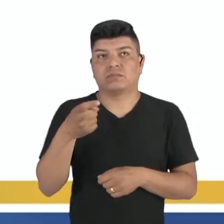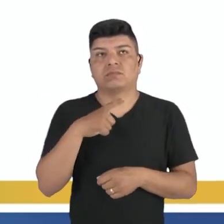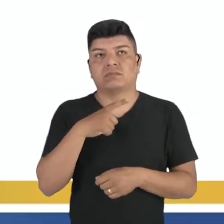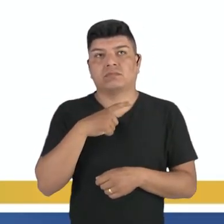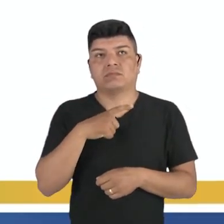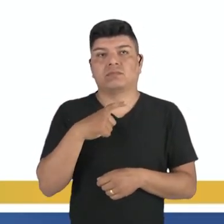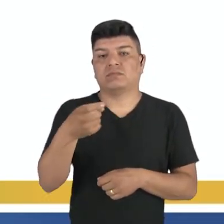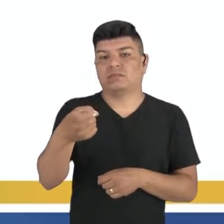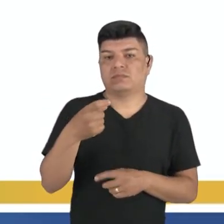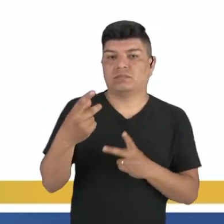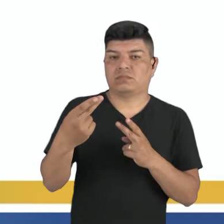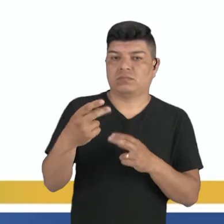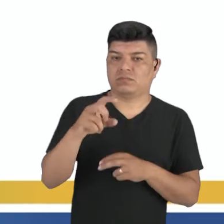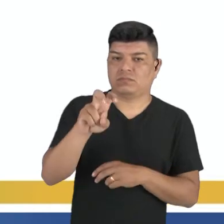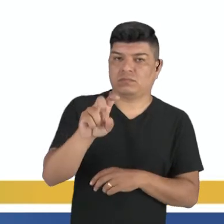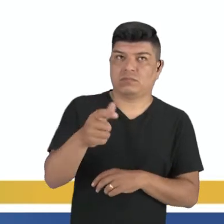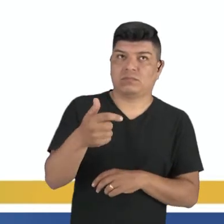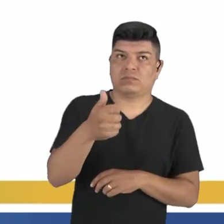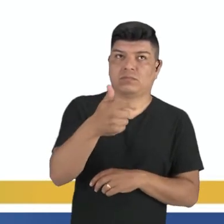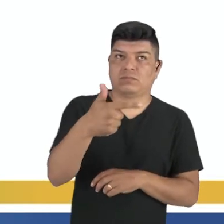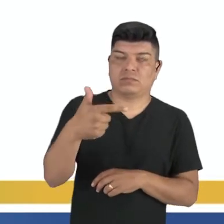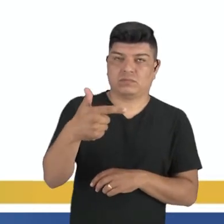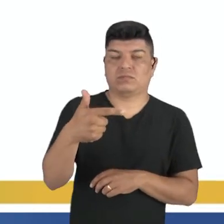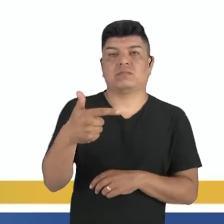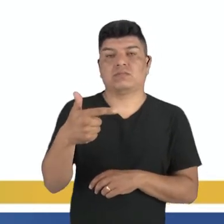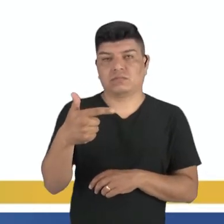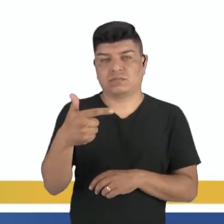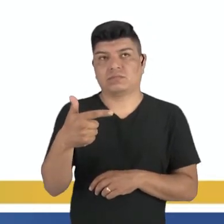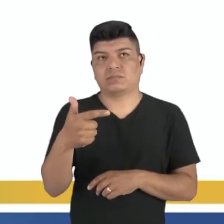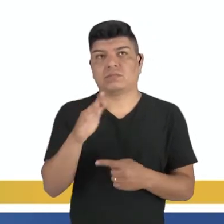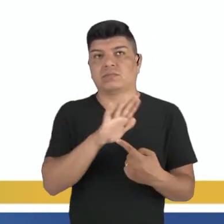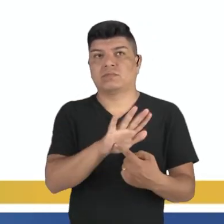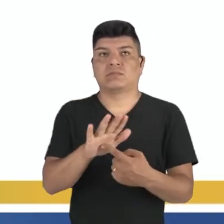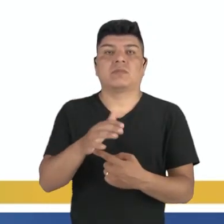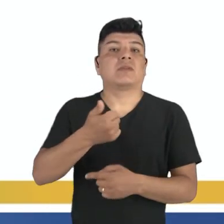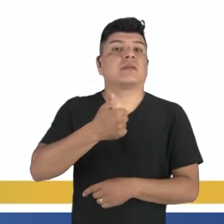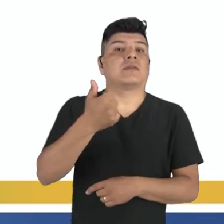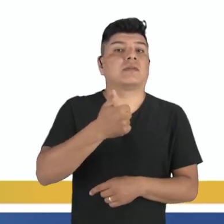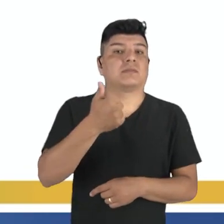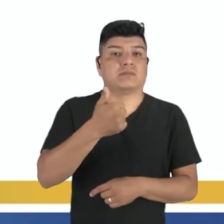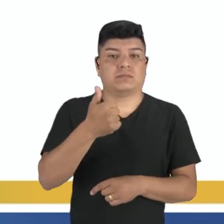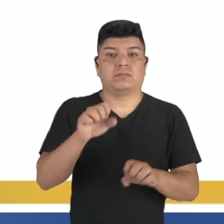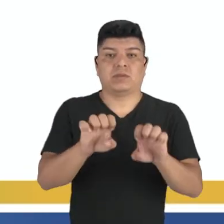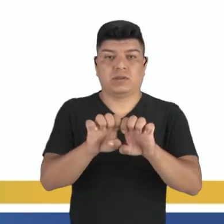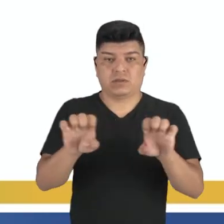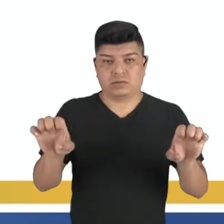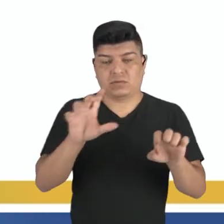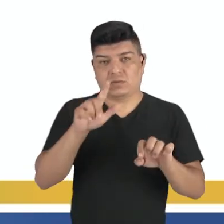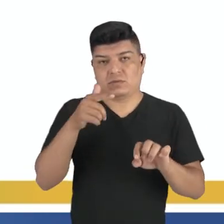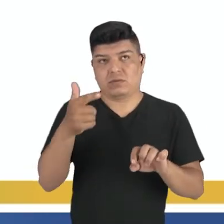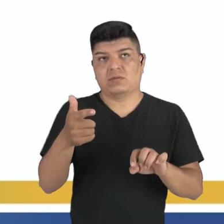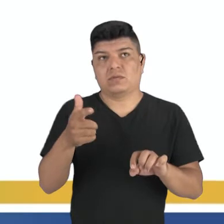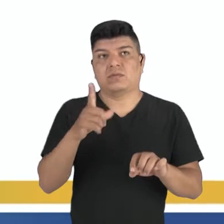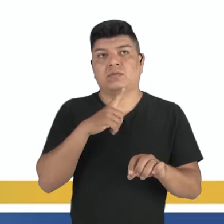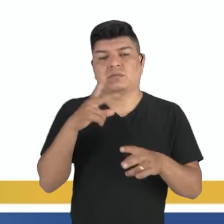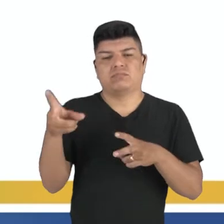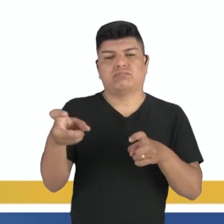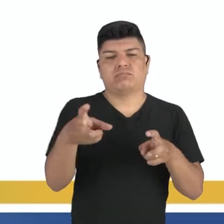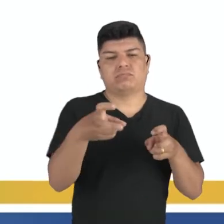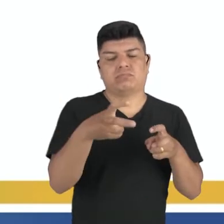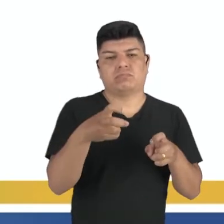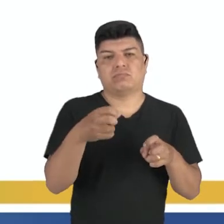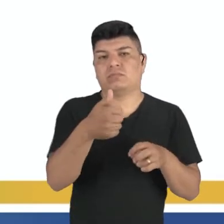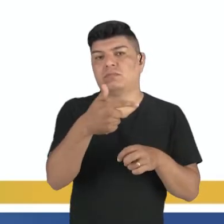ter x igual a 5,121212. Essa será a nossa primeira equação. O período aí, percebemos